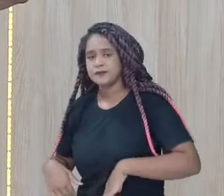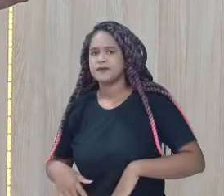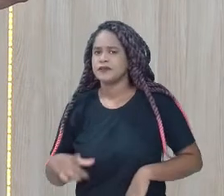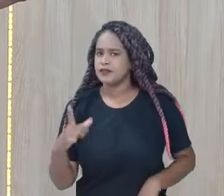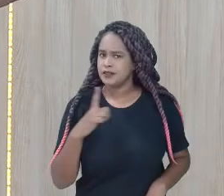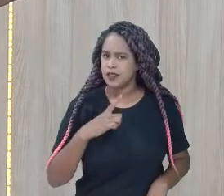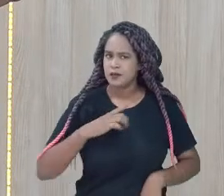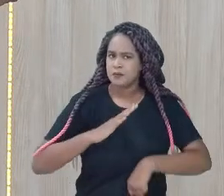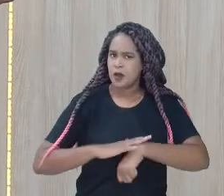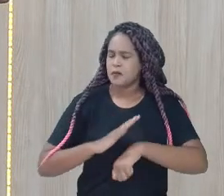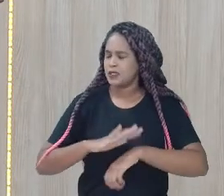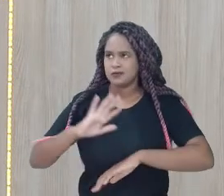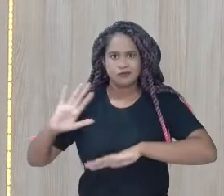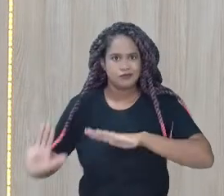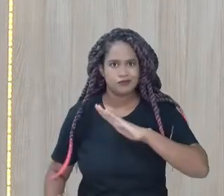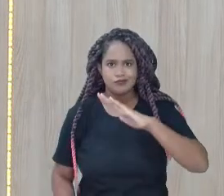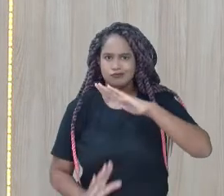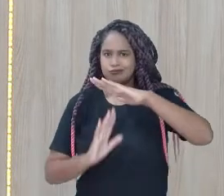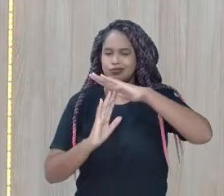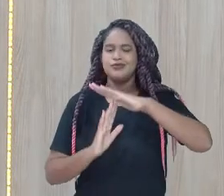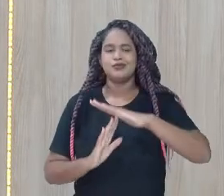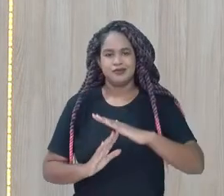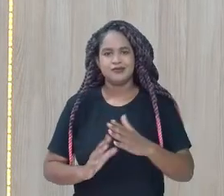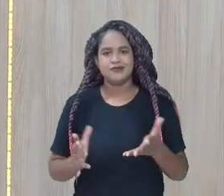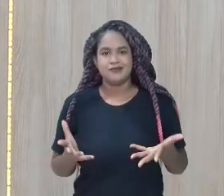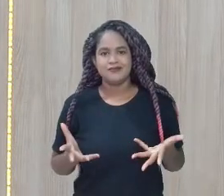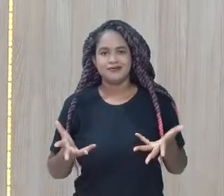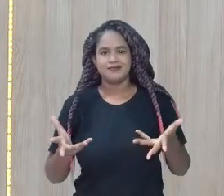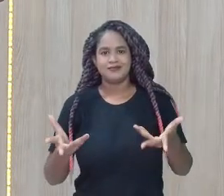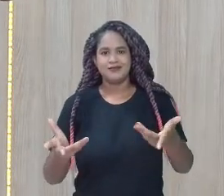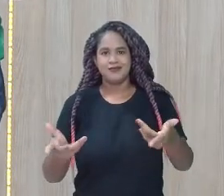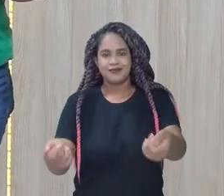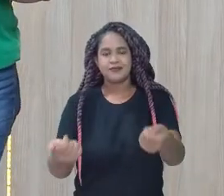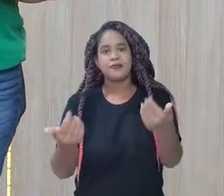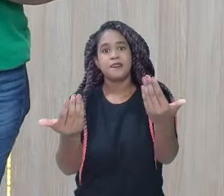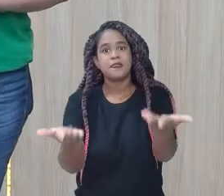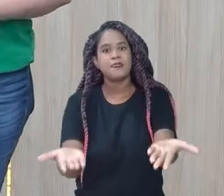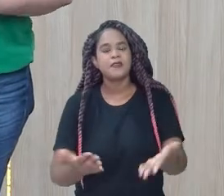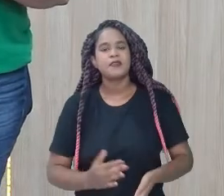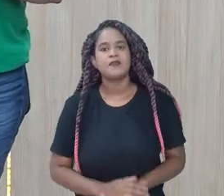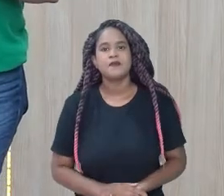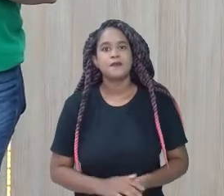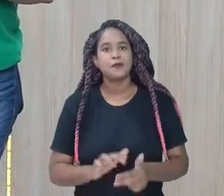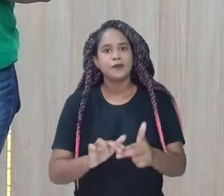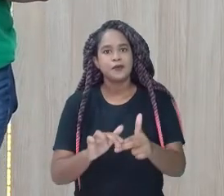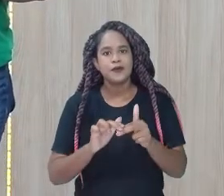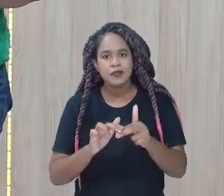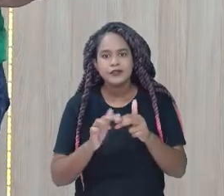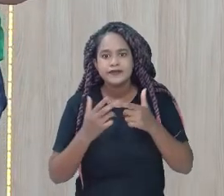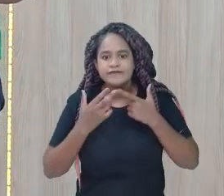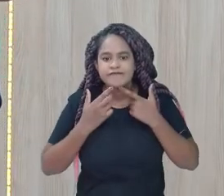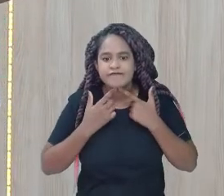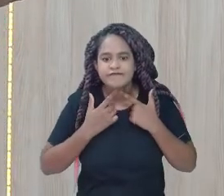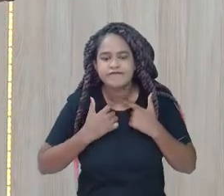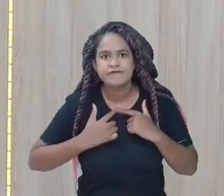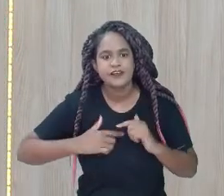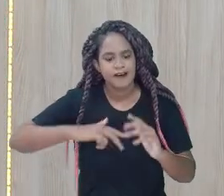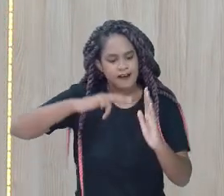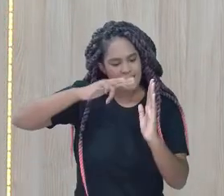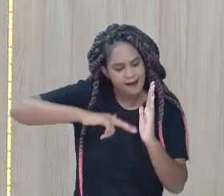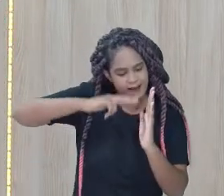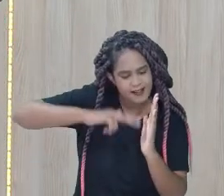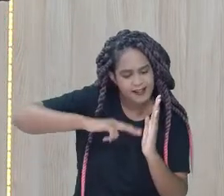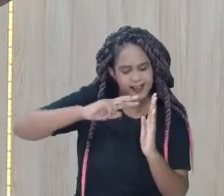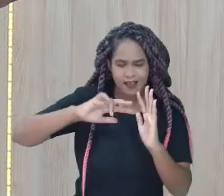é fantástico. E aí tudo isso gera mais desejo de ler, mais desejo de curtir